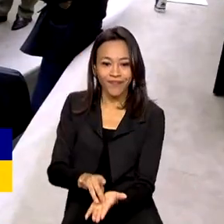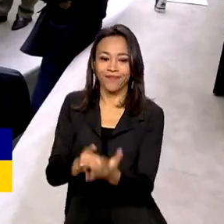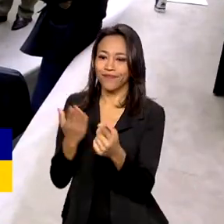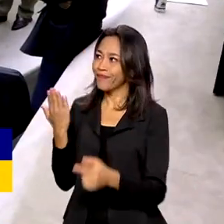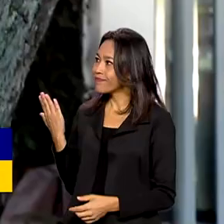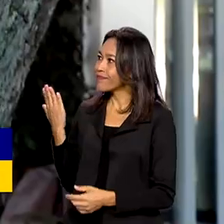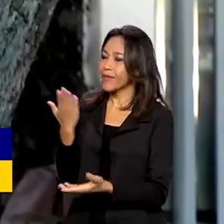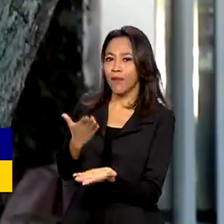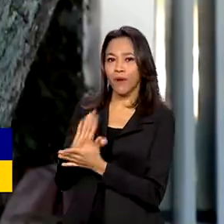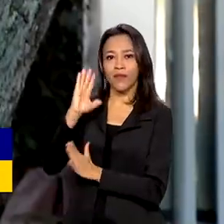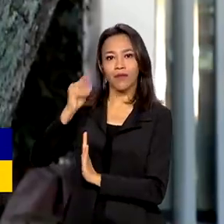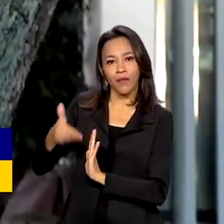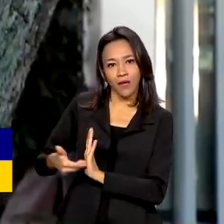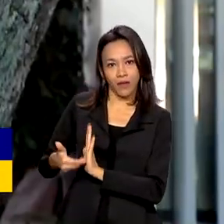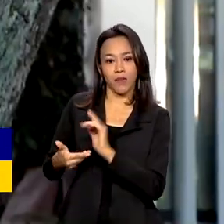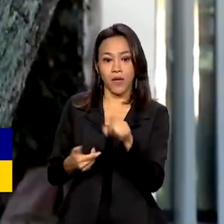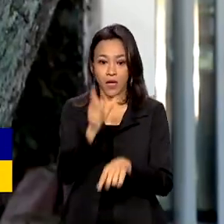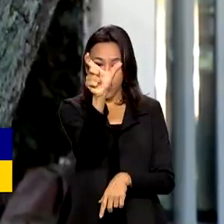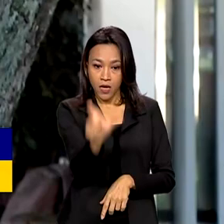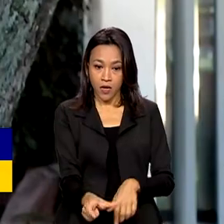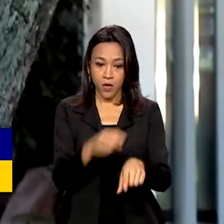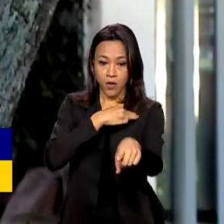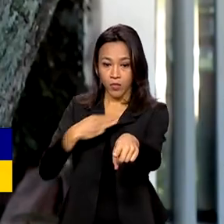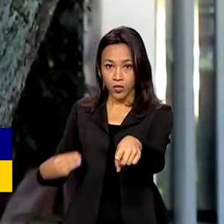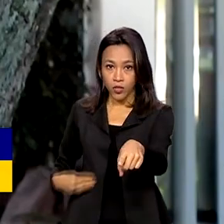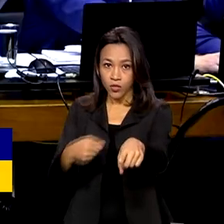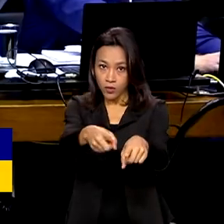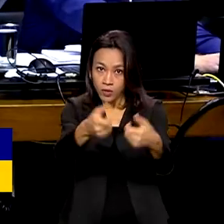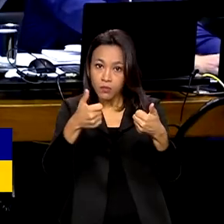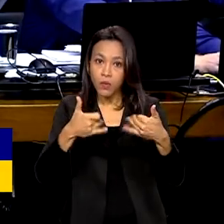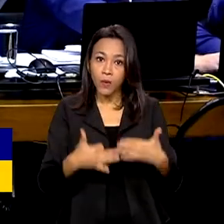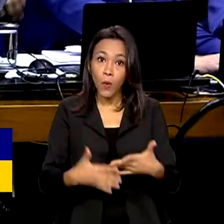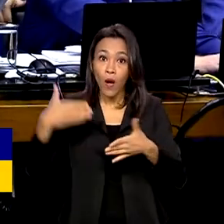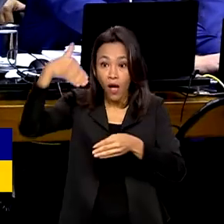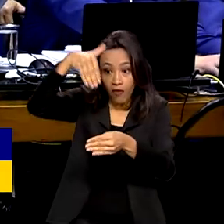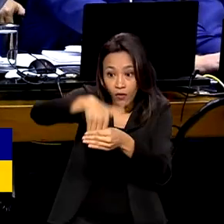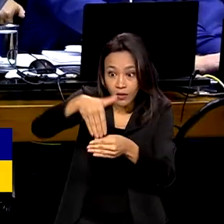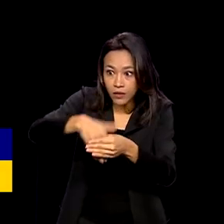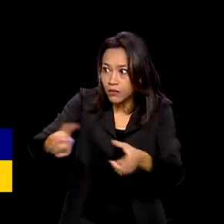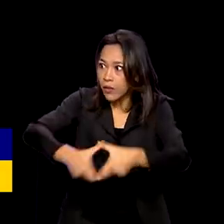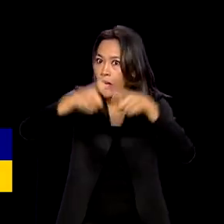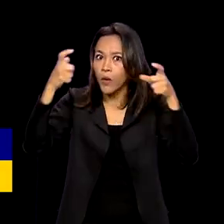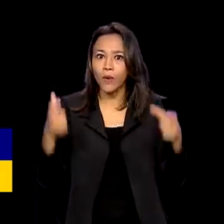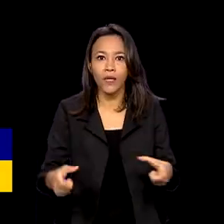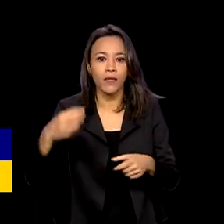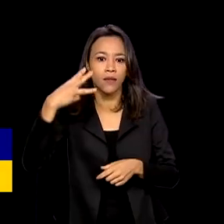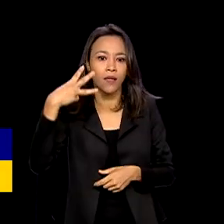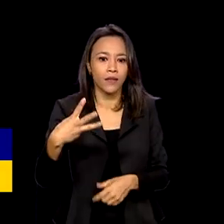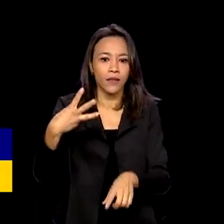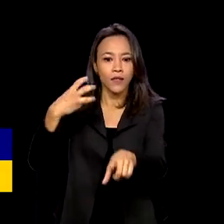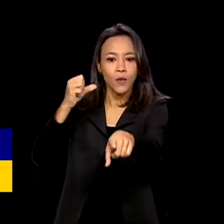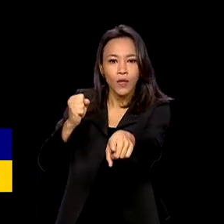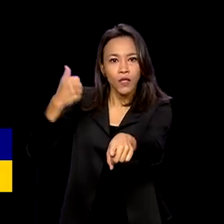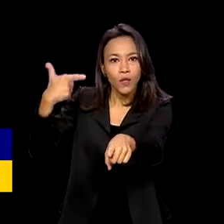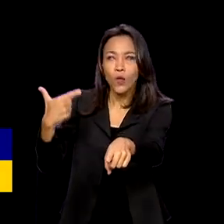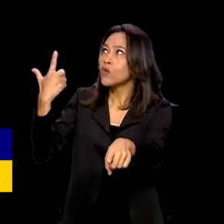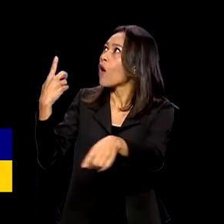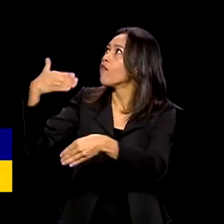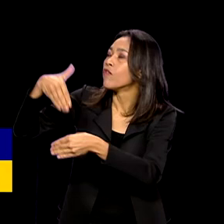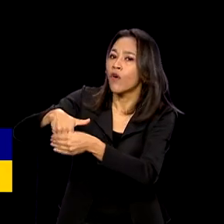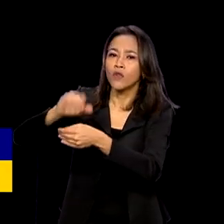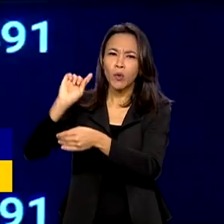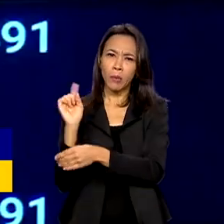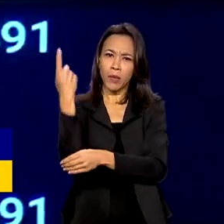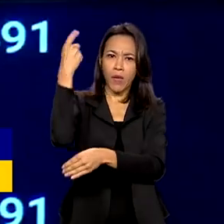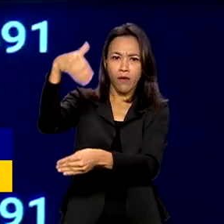dos Deputados de acordo com o Ministro Alexandre Padilha a votação expressiva com 382 votos no primeiro